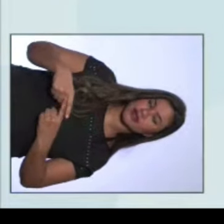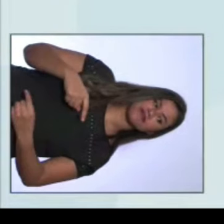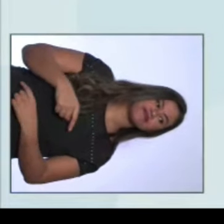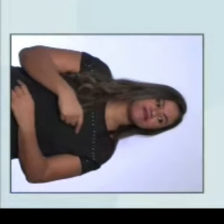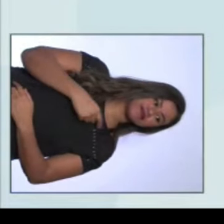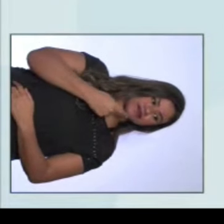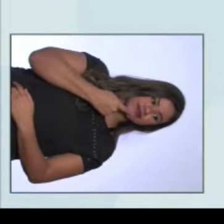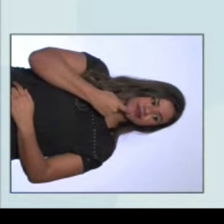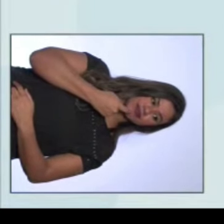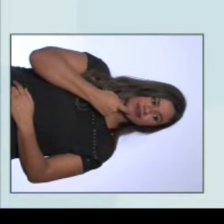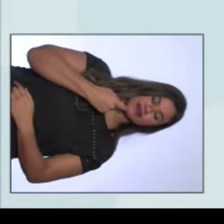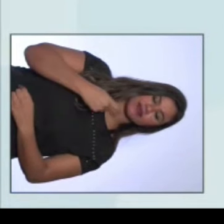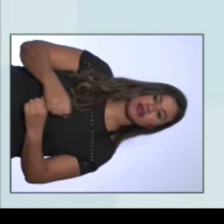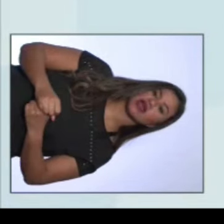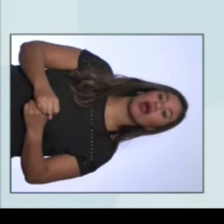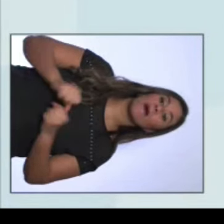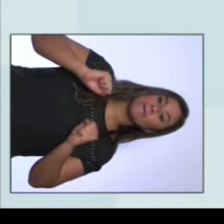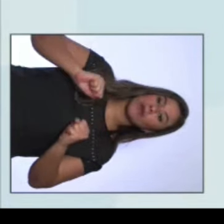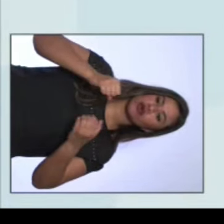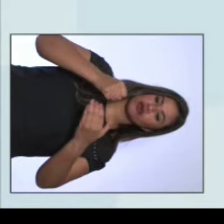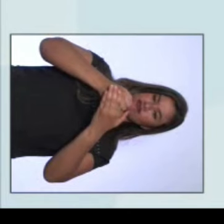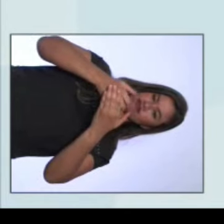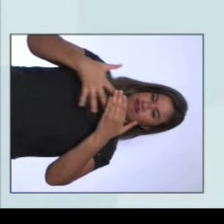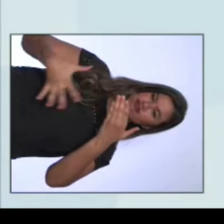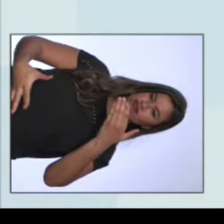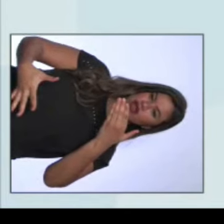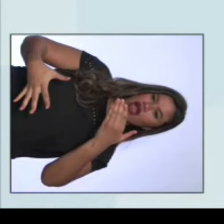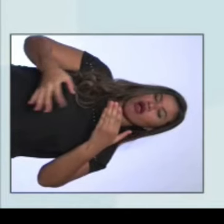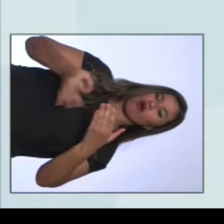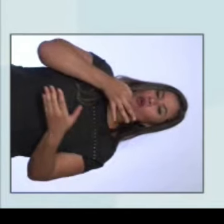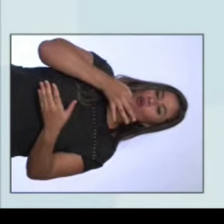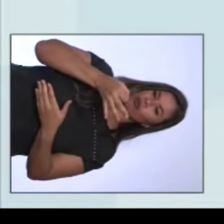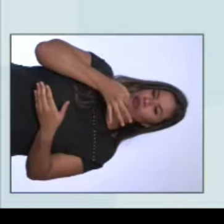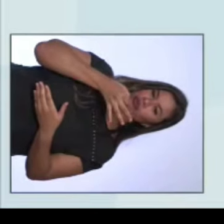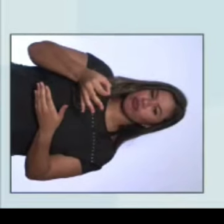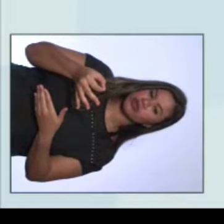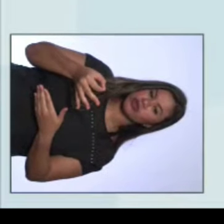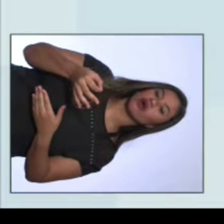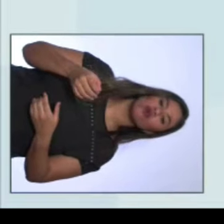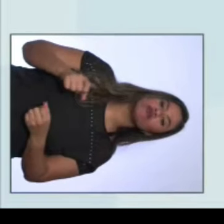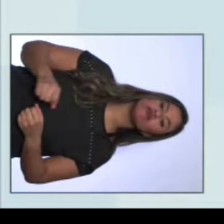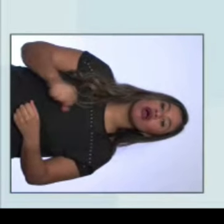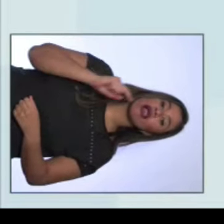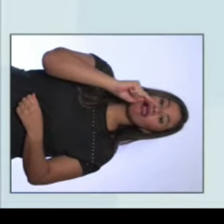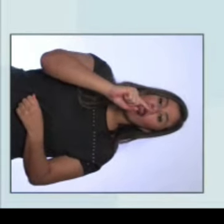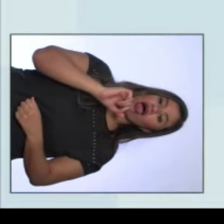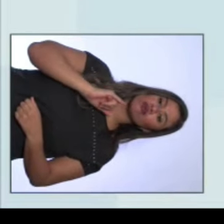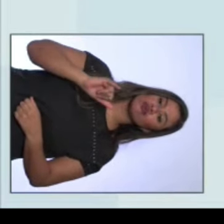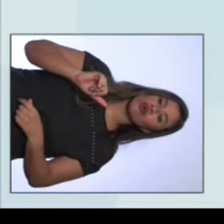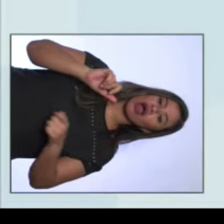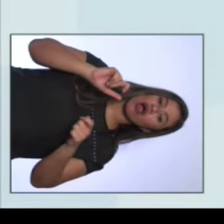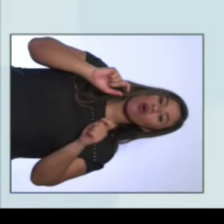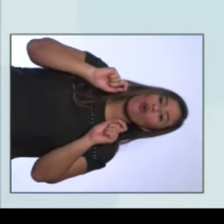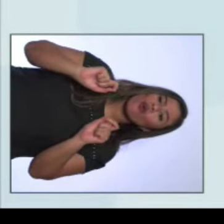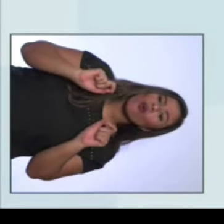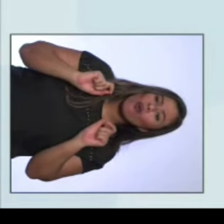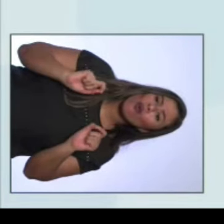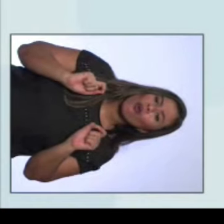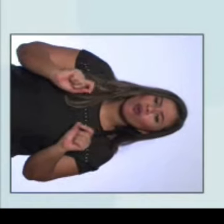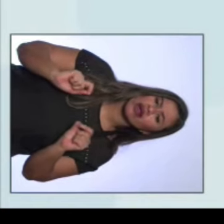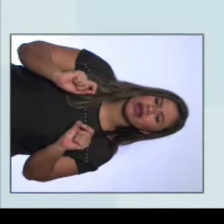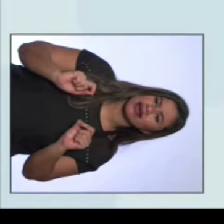que respondamos no chat uma por vez. O que acontece na notícia